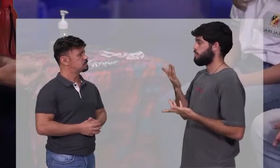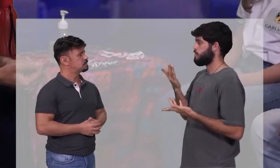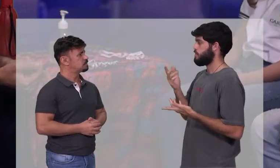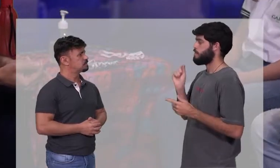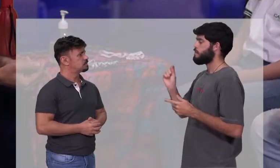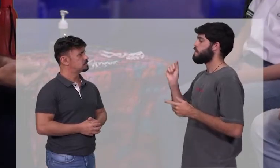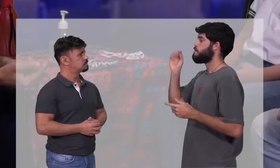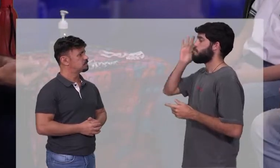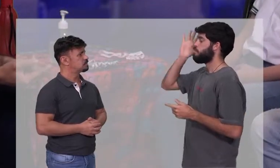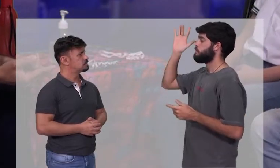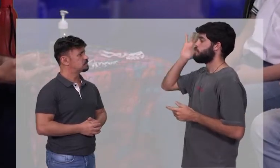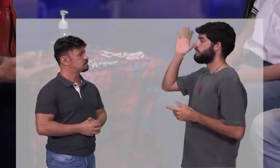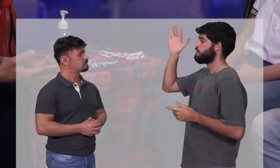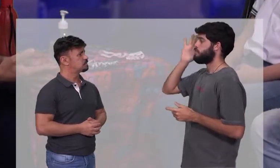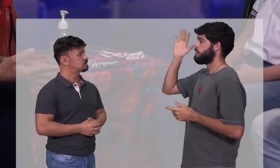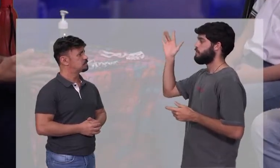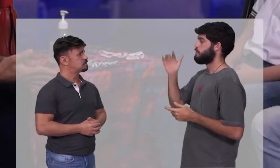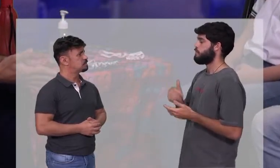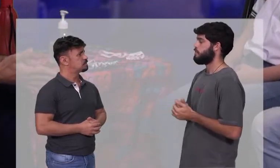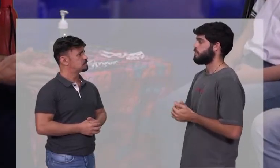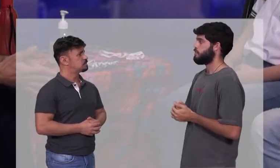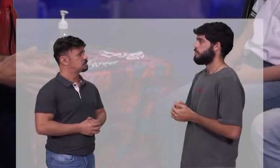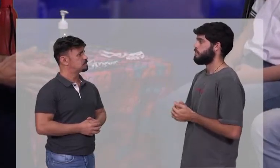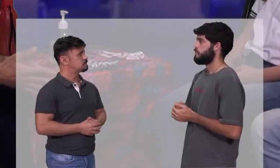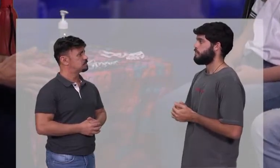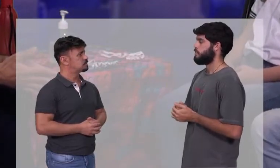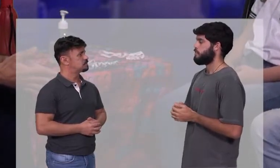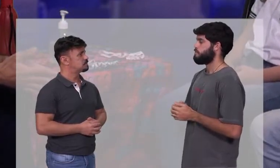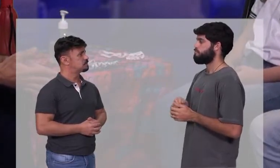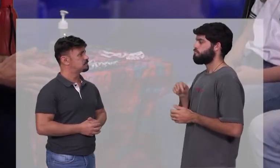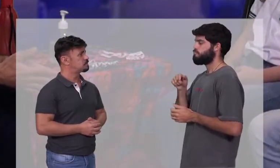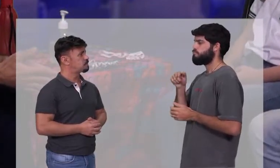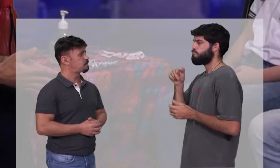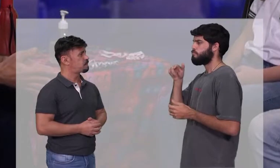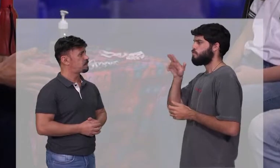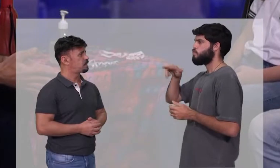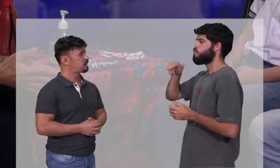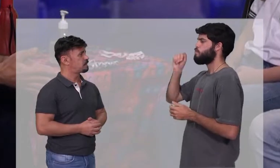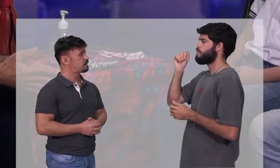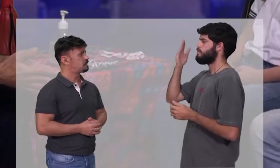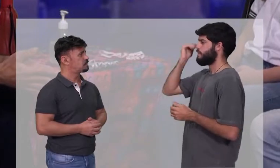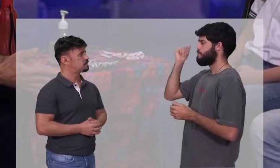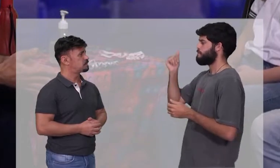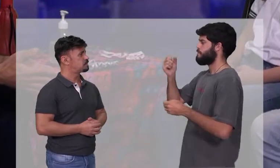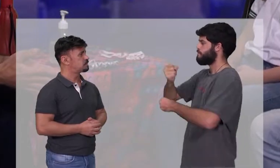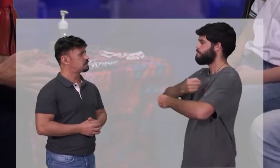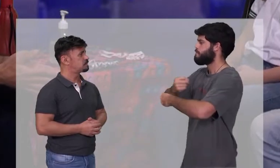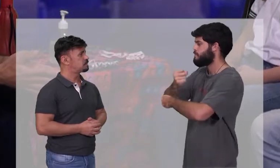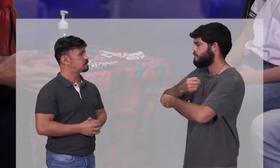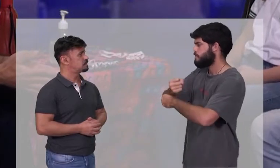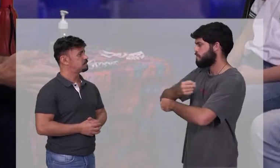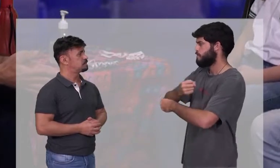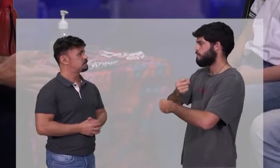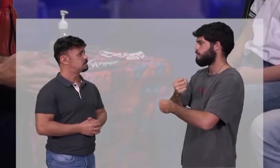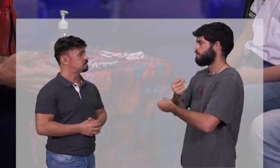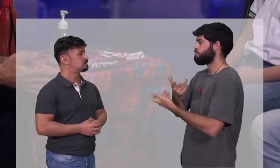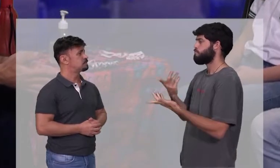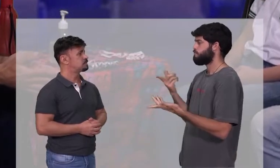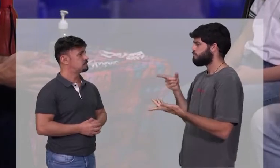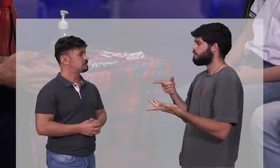já imaginou que você podia fazer? Você nunca pode ter imaginado que você sabia cozinhar ou confeitar. E